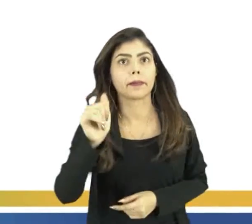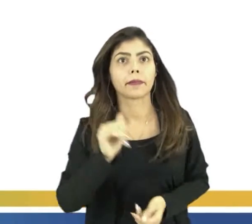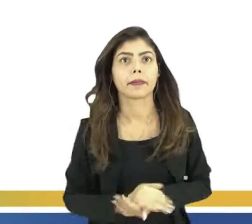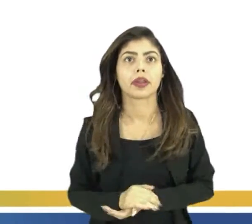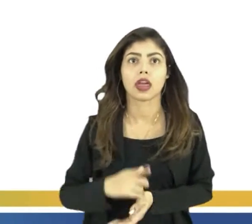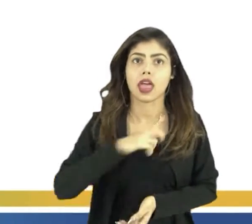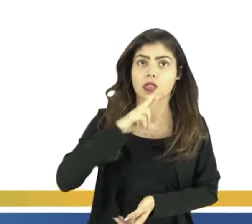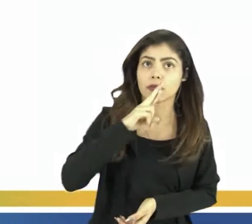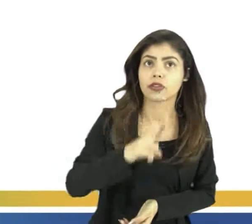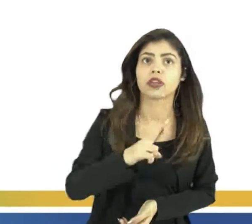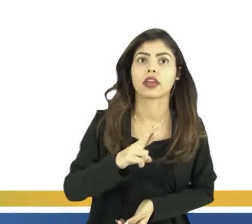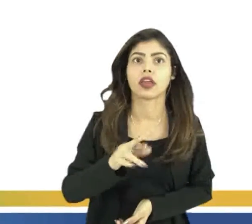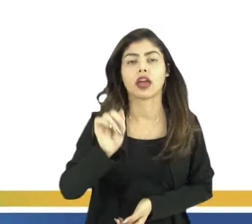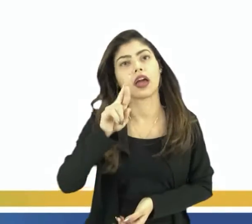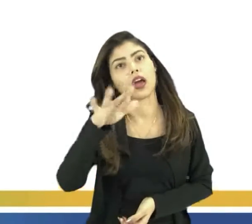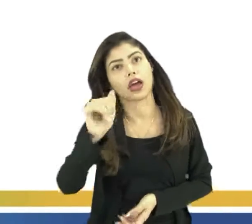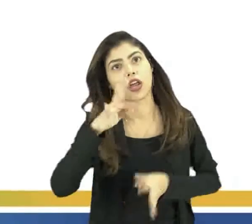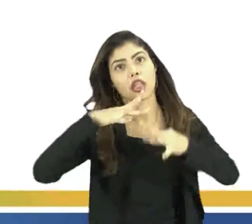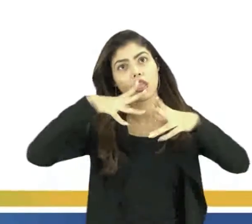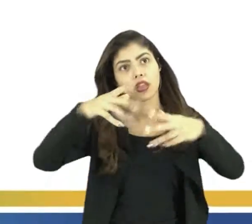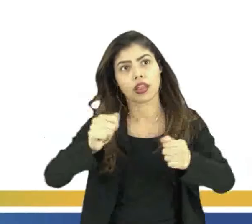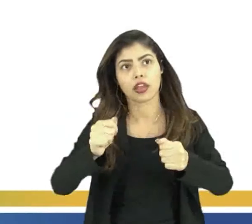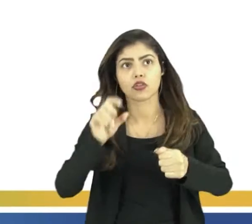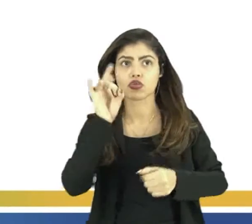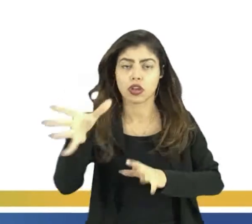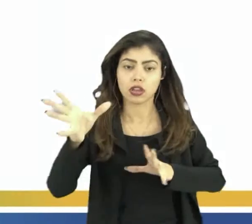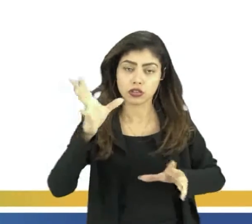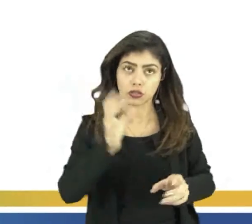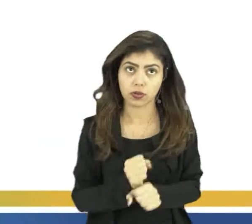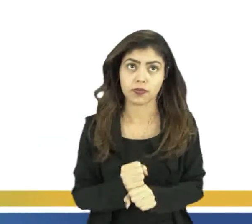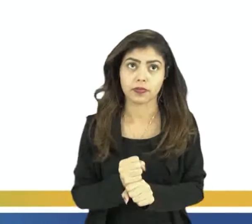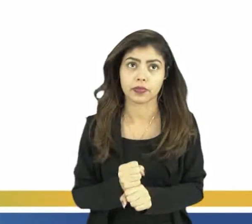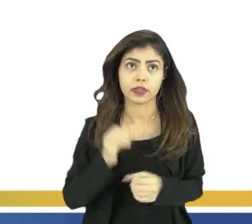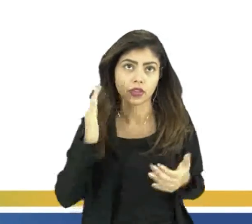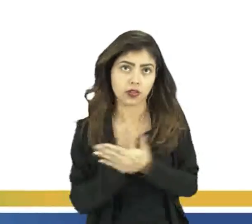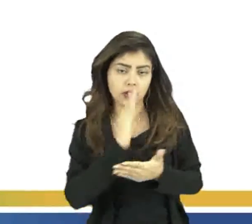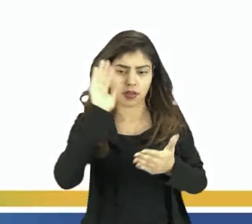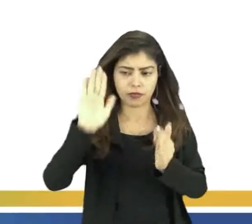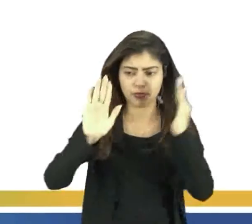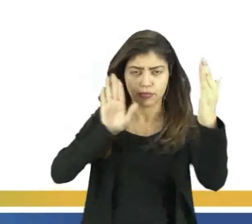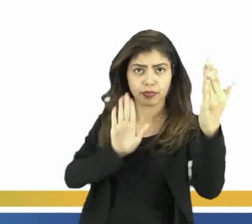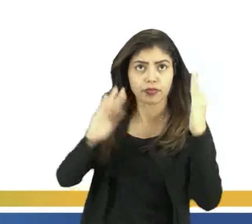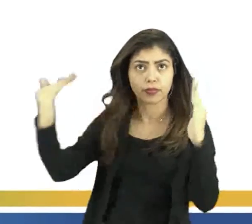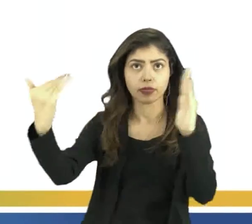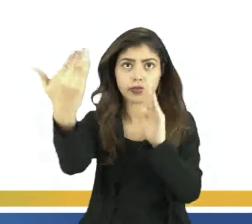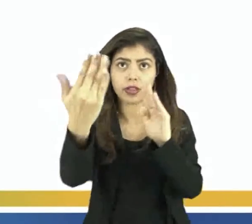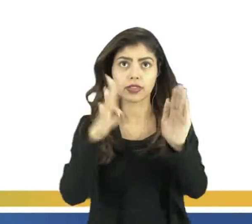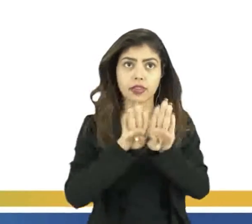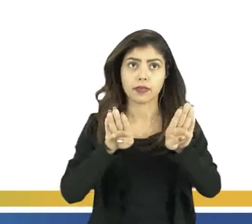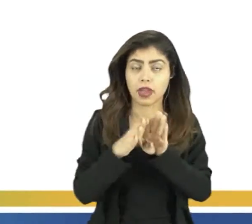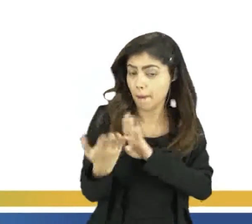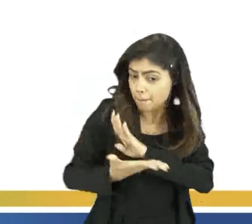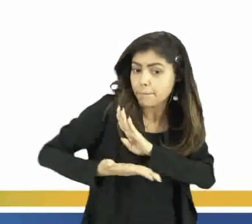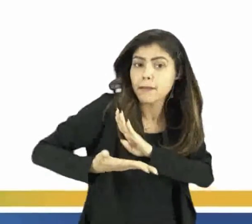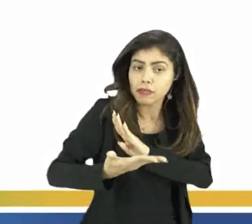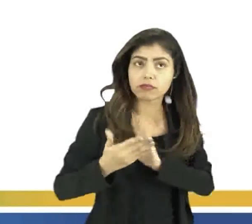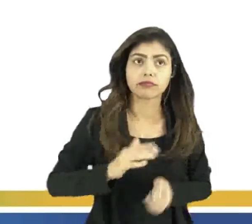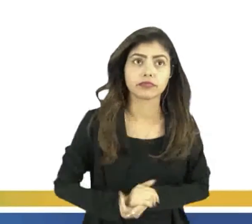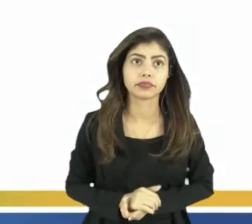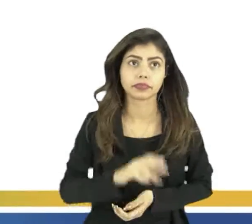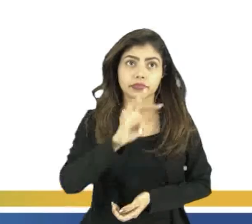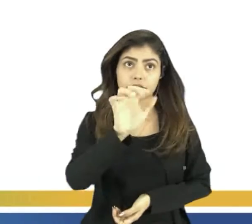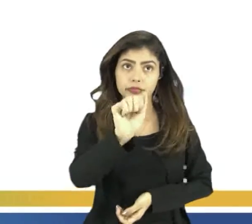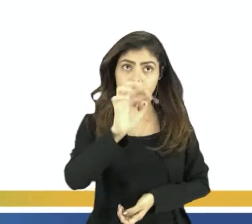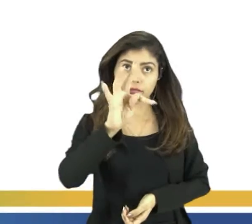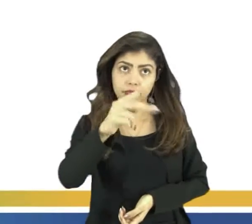Para calcular a área total de um prisma, basta somar as áreas das faces laterais e as áreas das bases. Nós temos